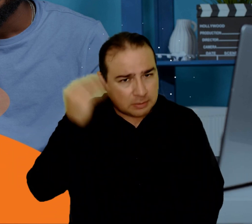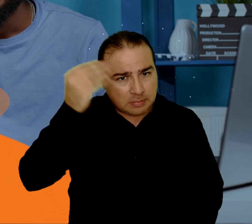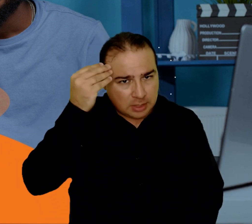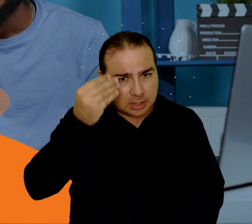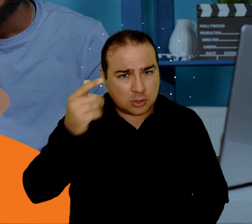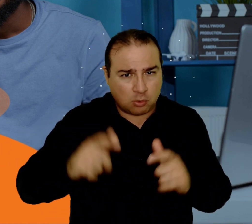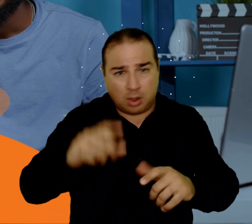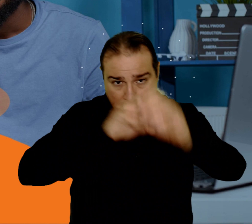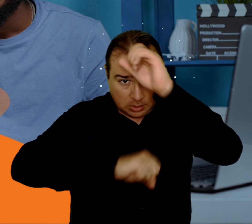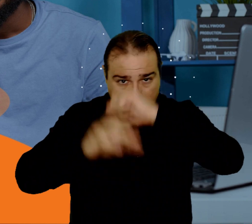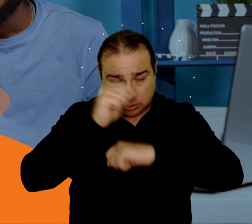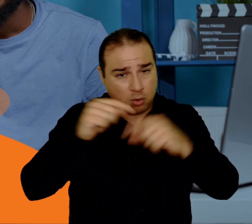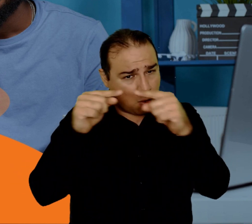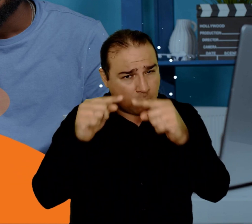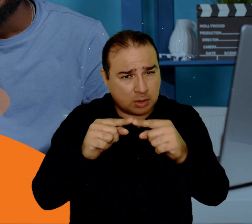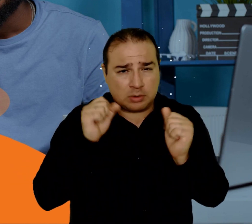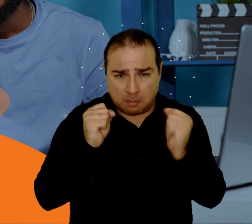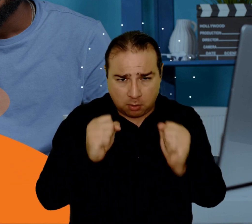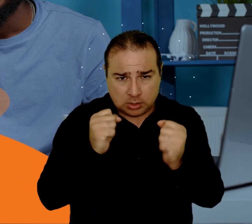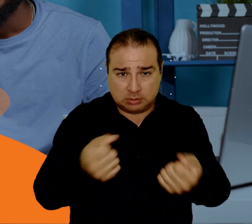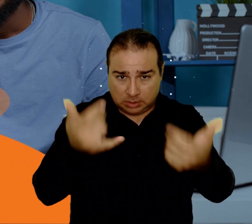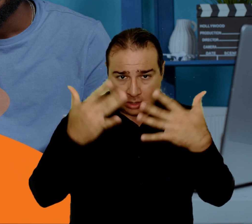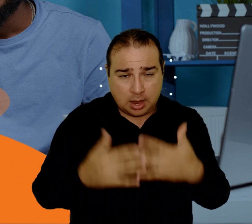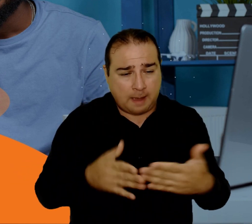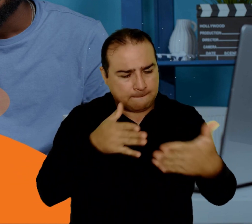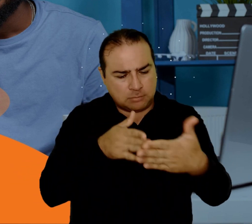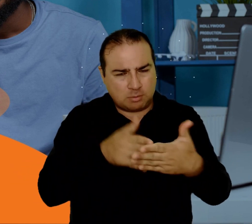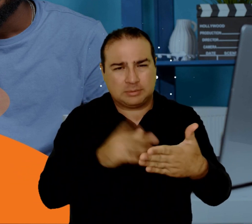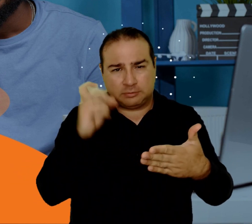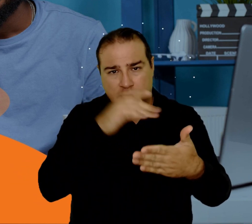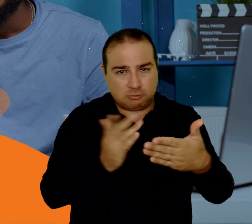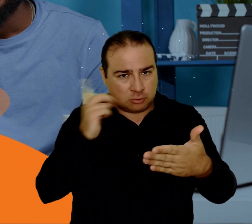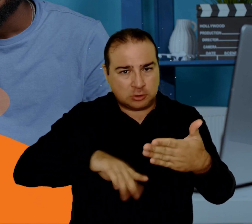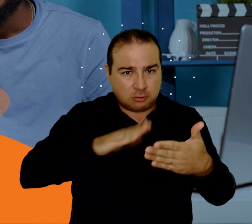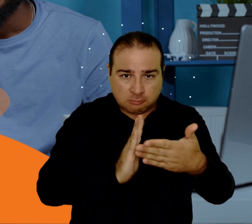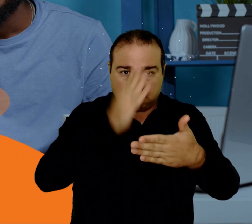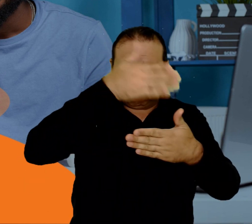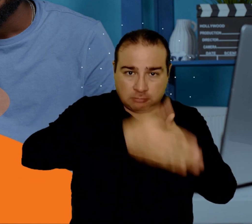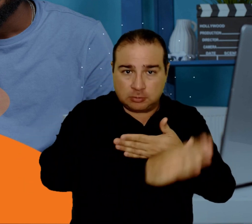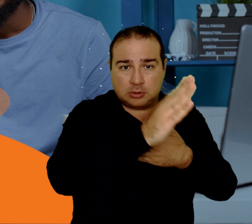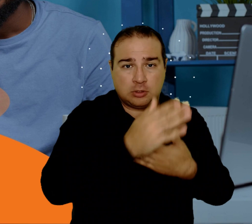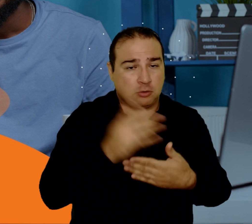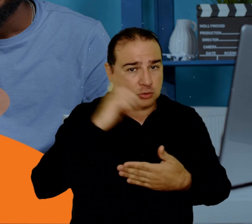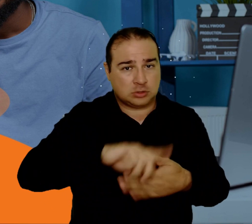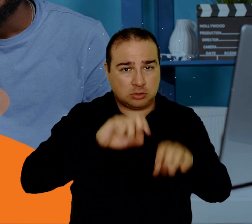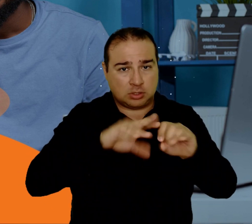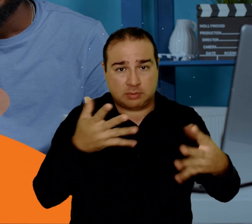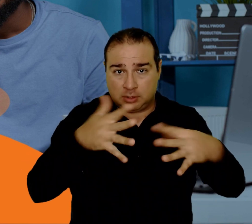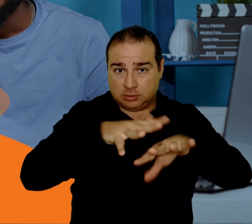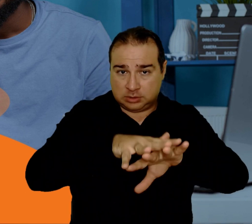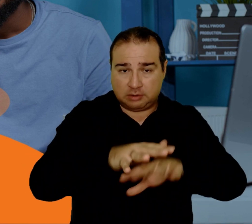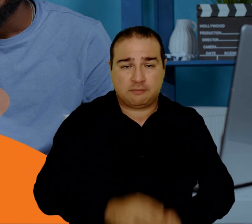algumas experiências ou lições de situações em que os obstáculos foram superados para alcançar uma educação mais